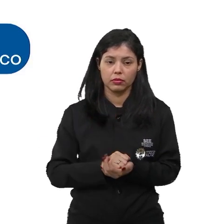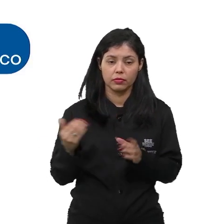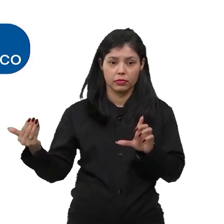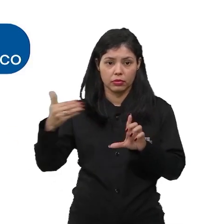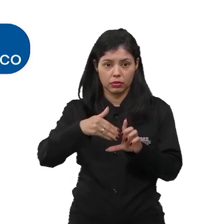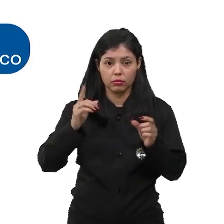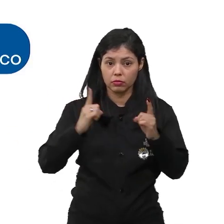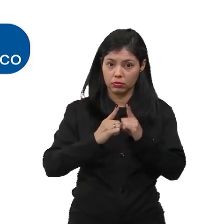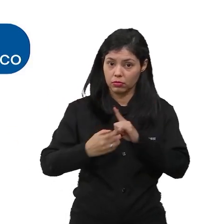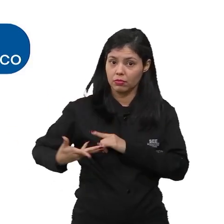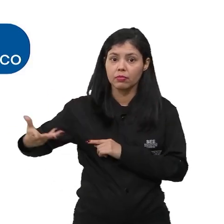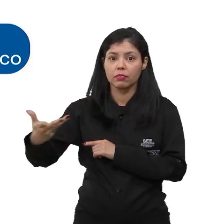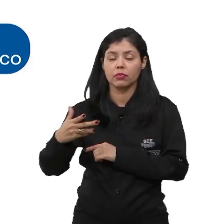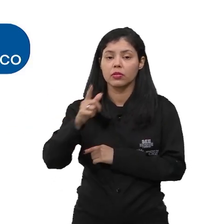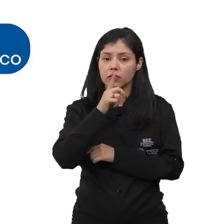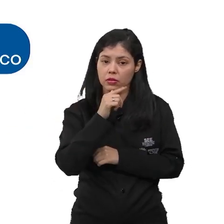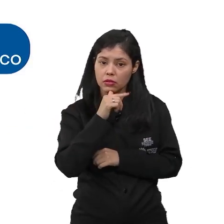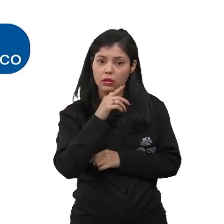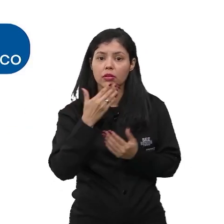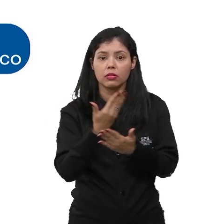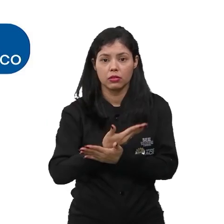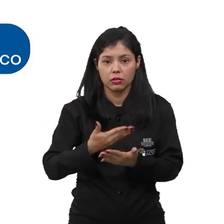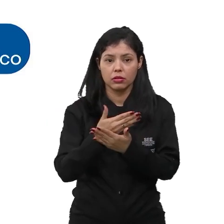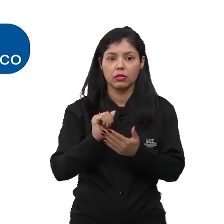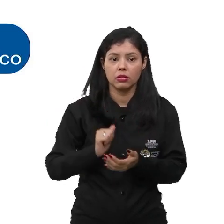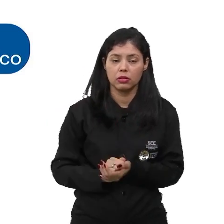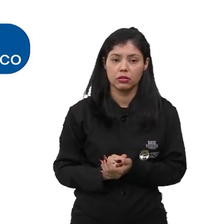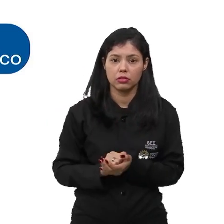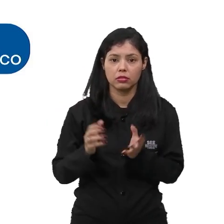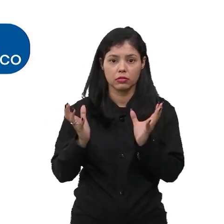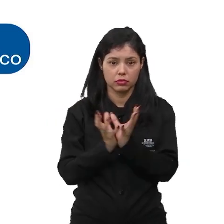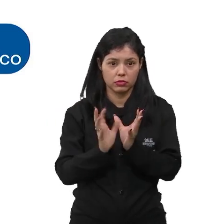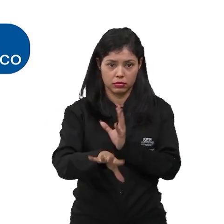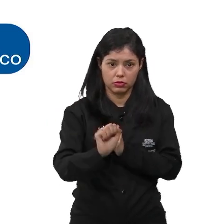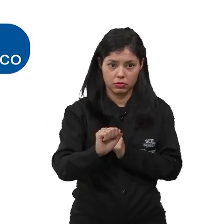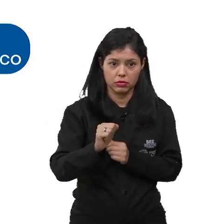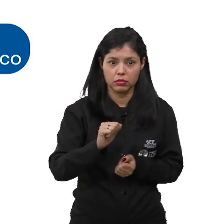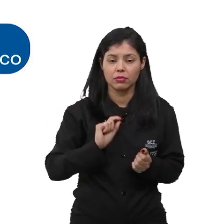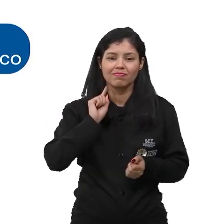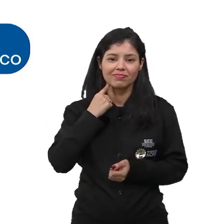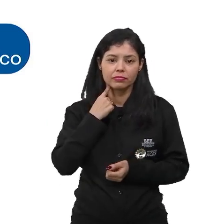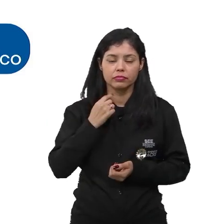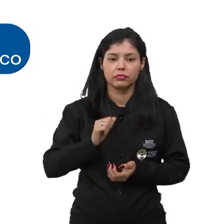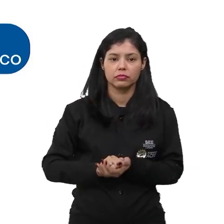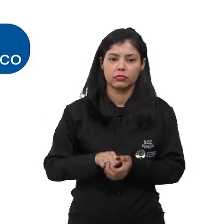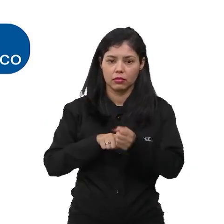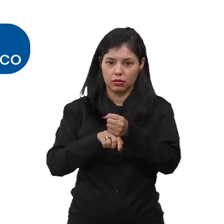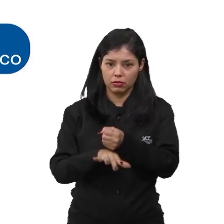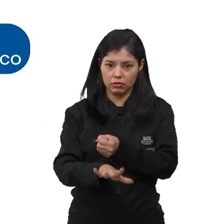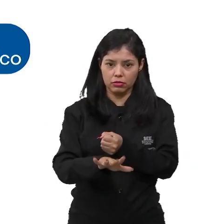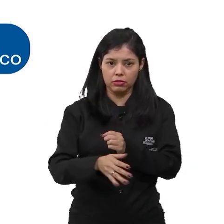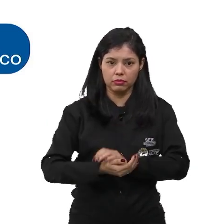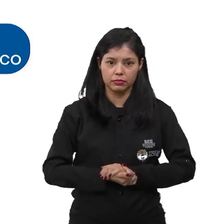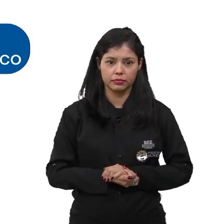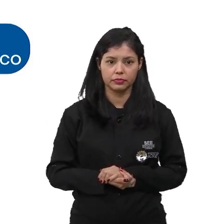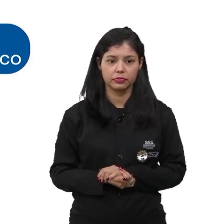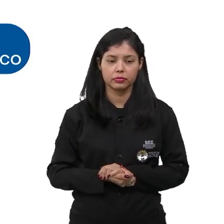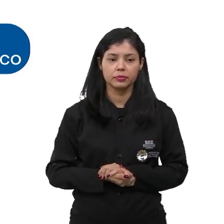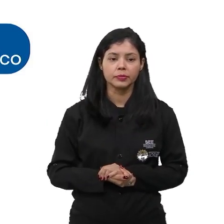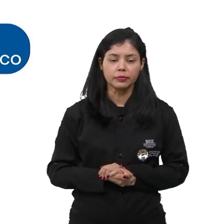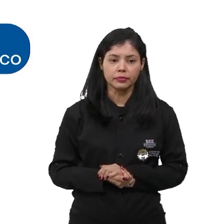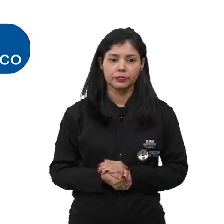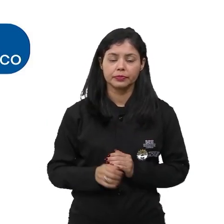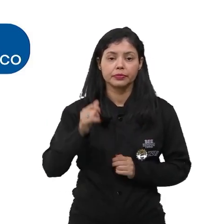e acesso a serviços básicos ali, como água tratada, coleta de lixo e esgoto. Né? Então,